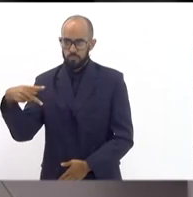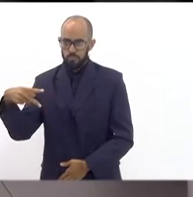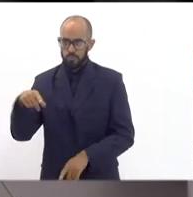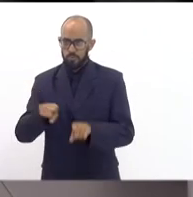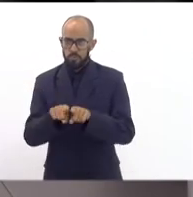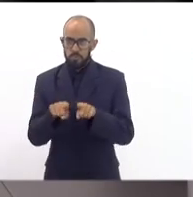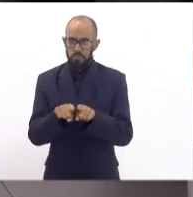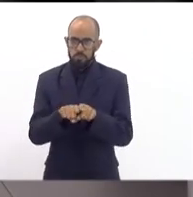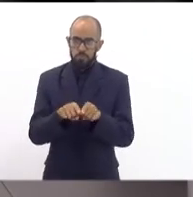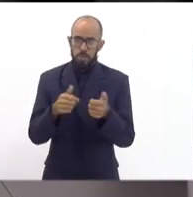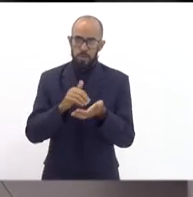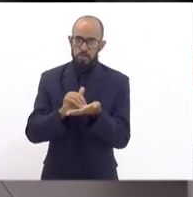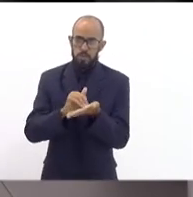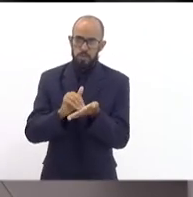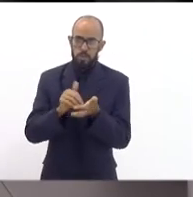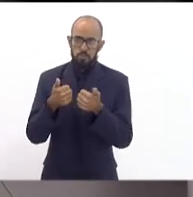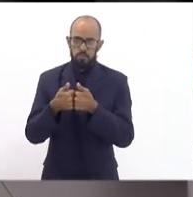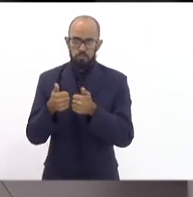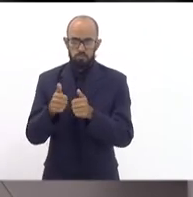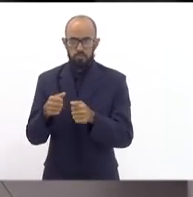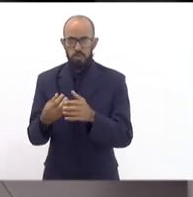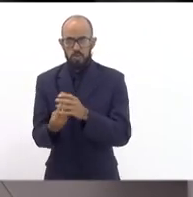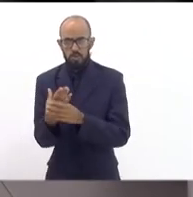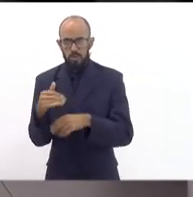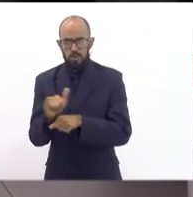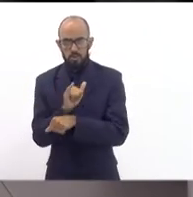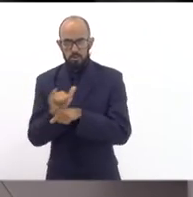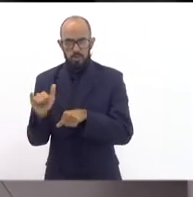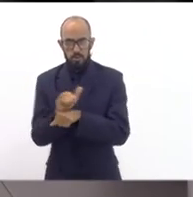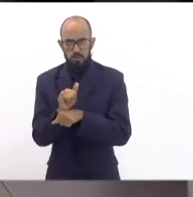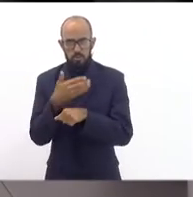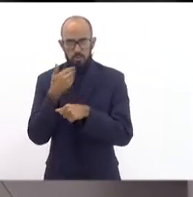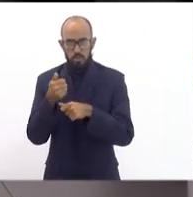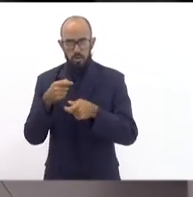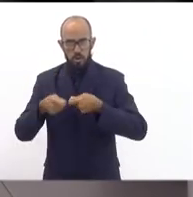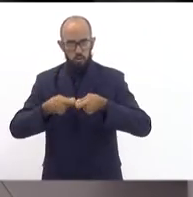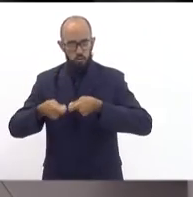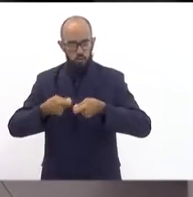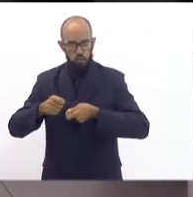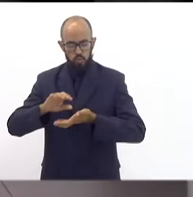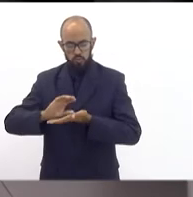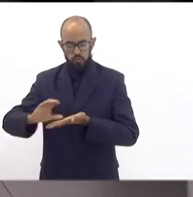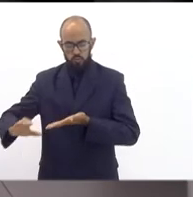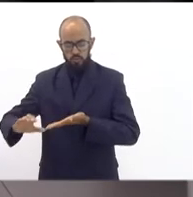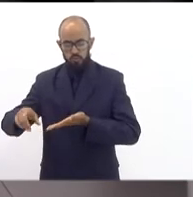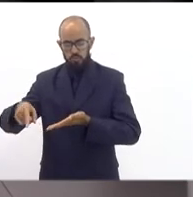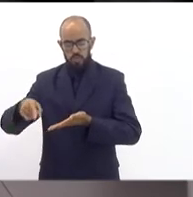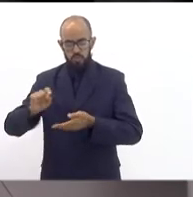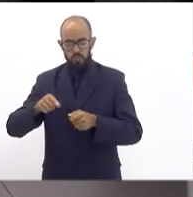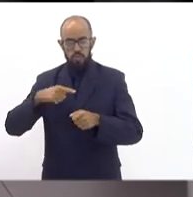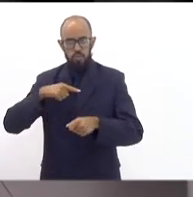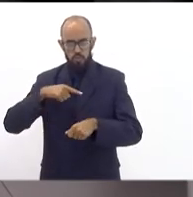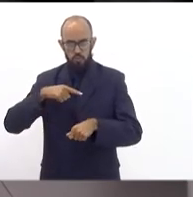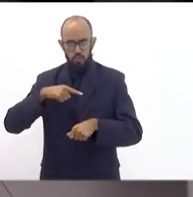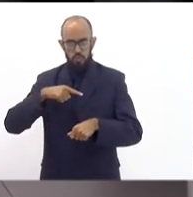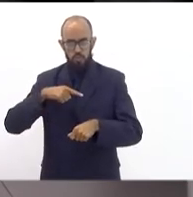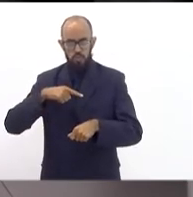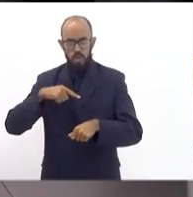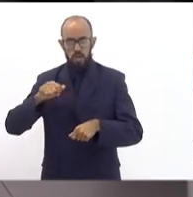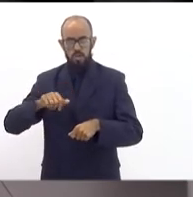para que crie mecanismos para melhorar esse controle dos investimentos que foram previstos ali. Né? Então, nesse